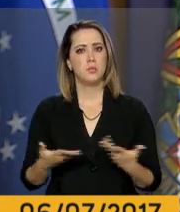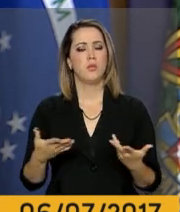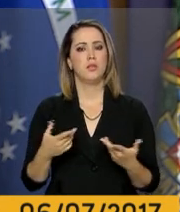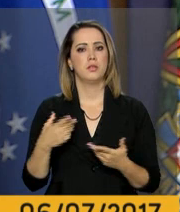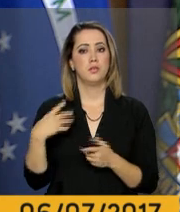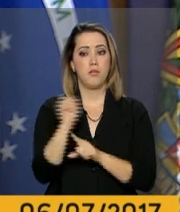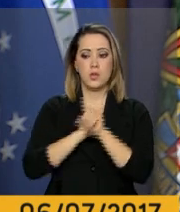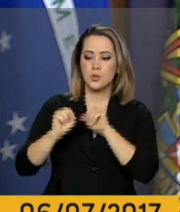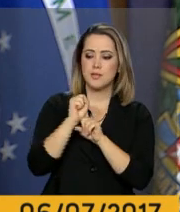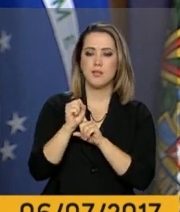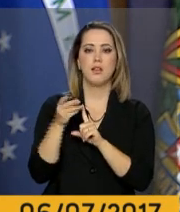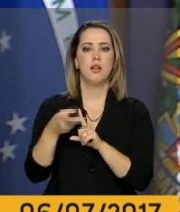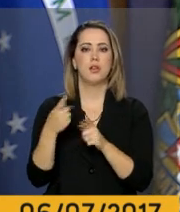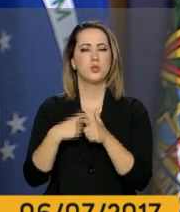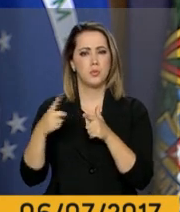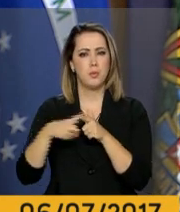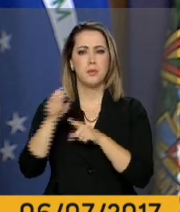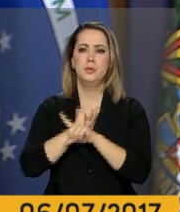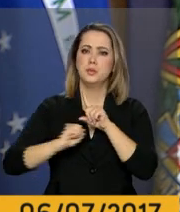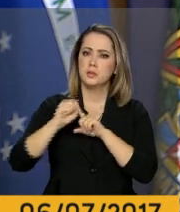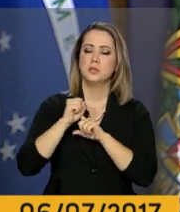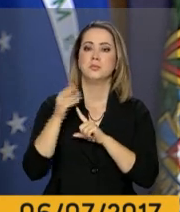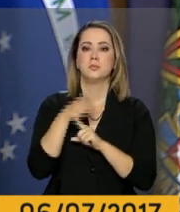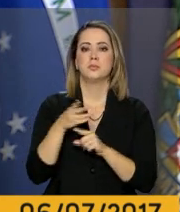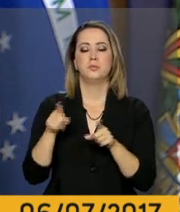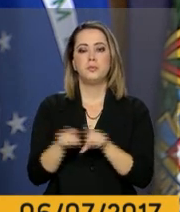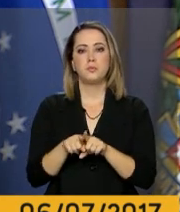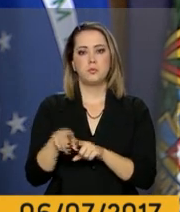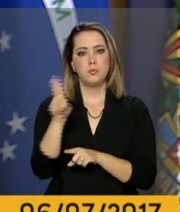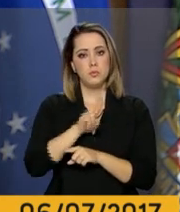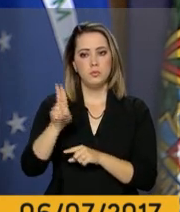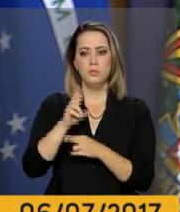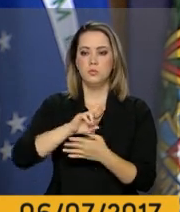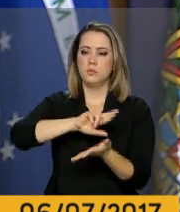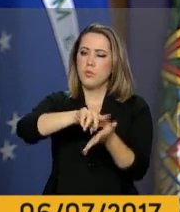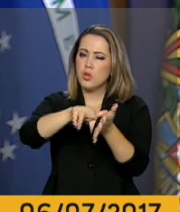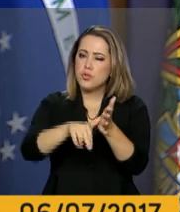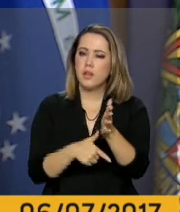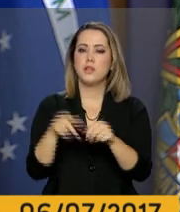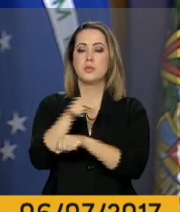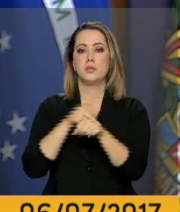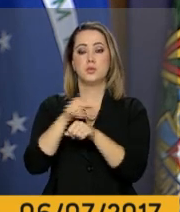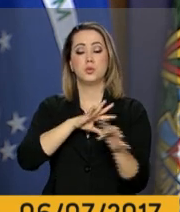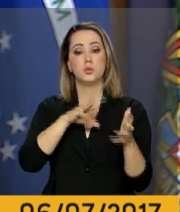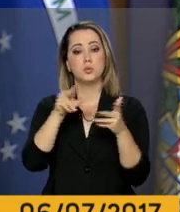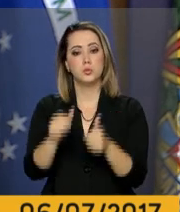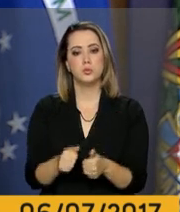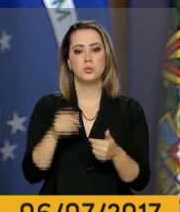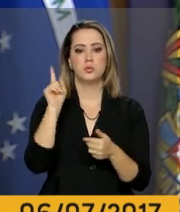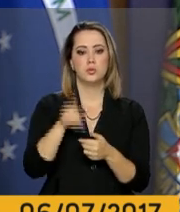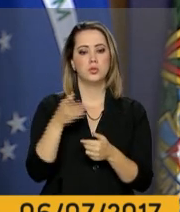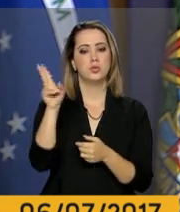social estou como disse mendonça em vários países do mundo vem sendo utilizado